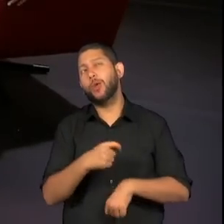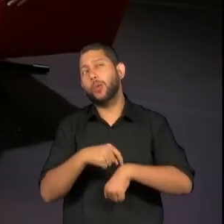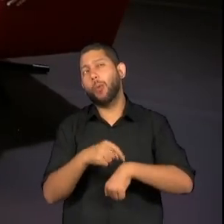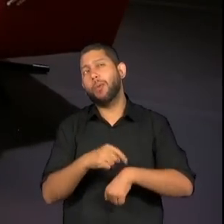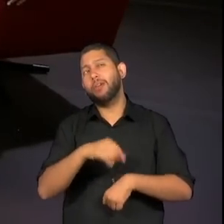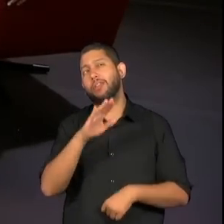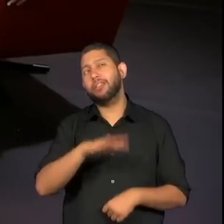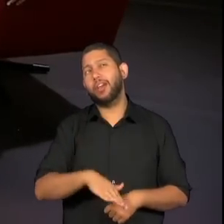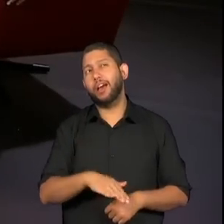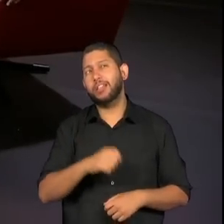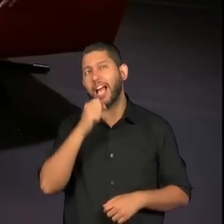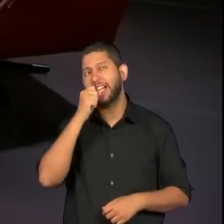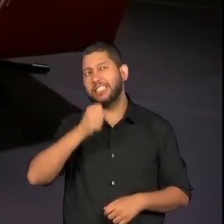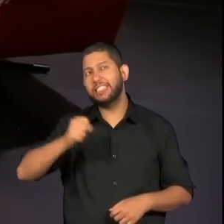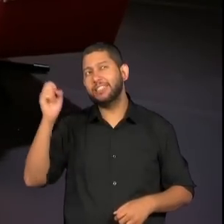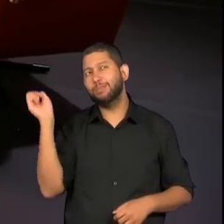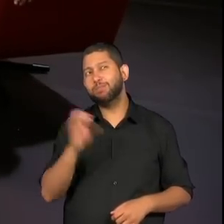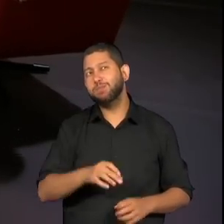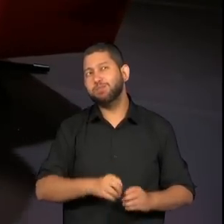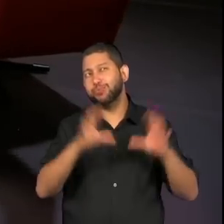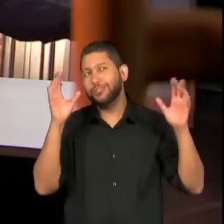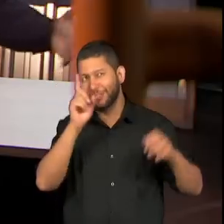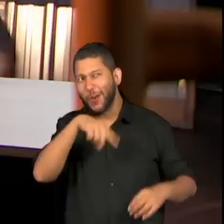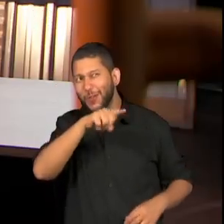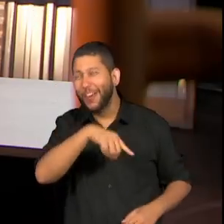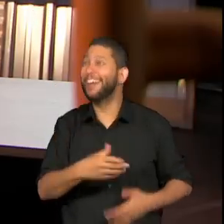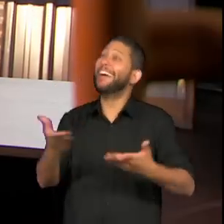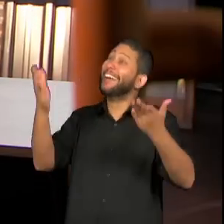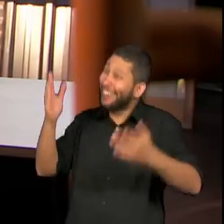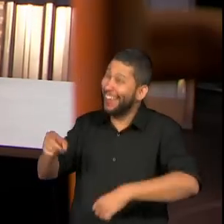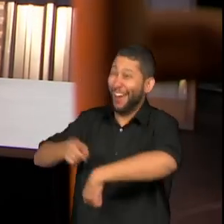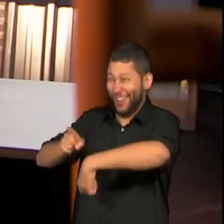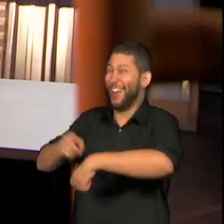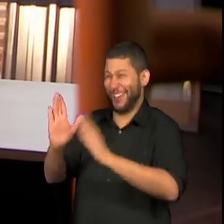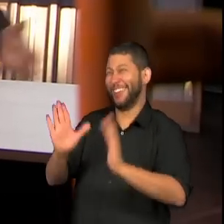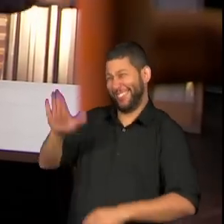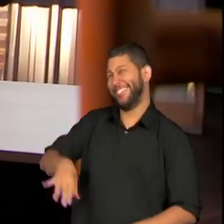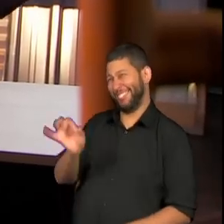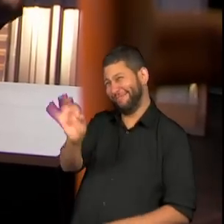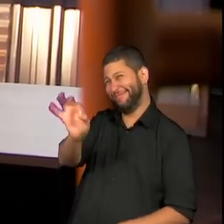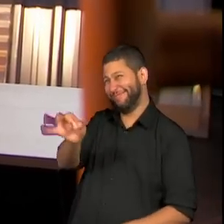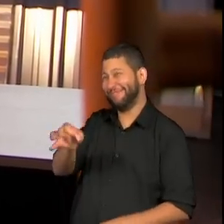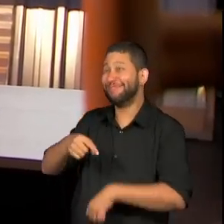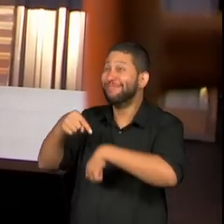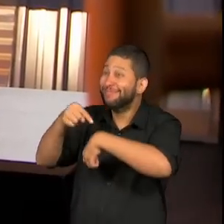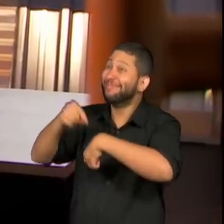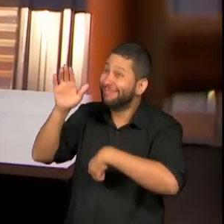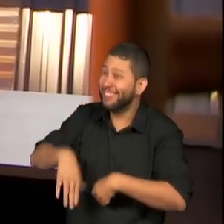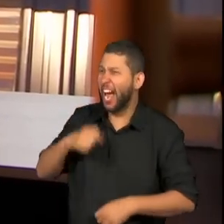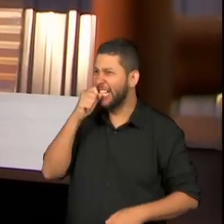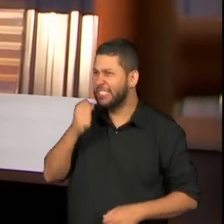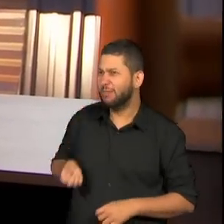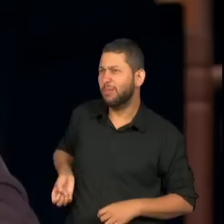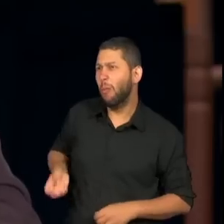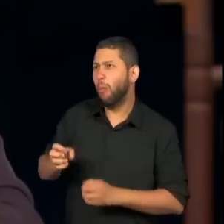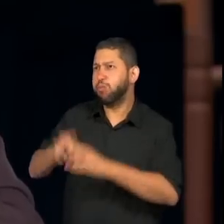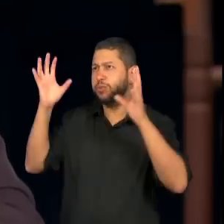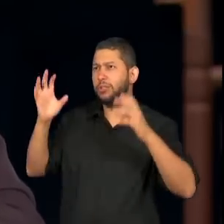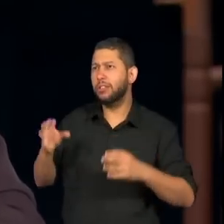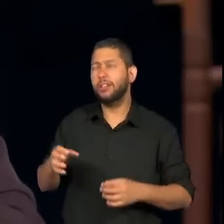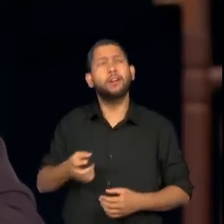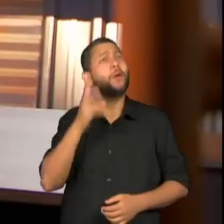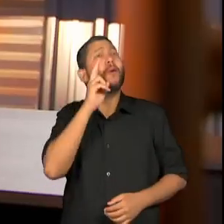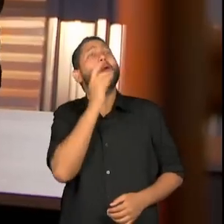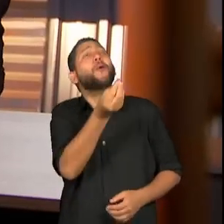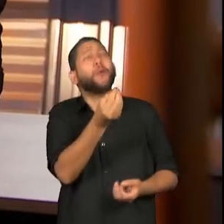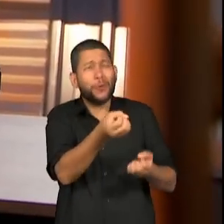de soltar uma bomba no cinema. Foi, claro que foi. Foi à tarde? Claro que foi. Que história é essa? Claro que